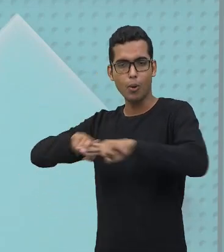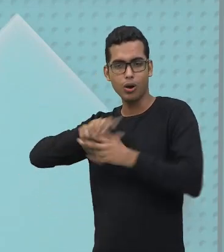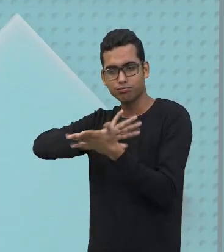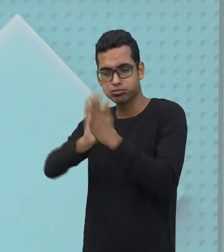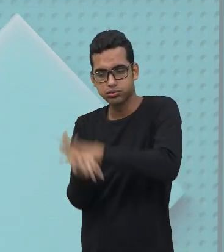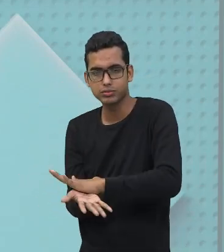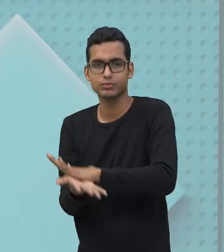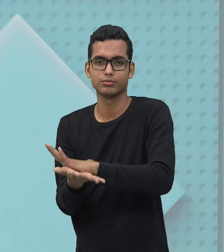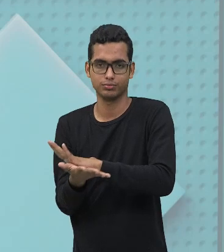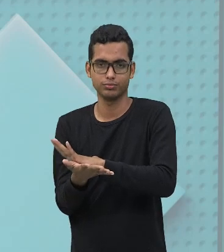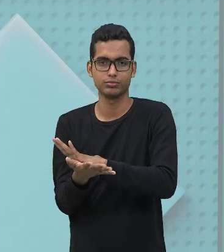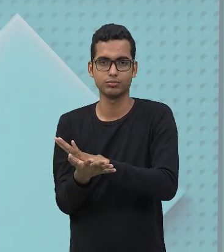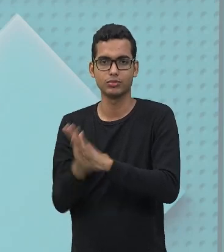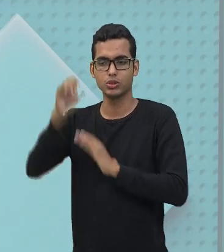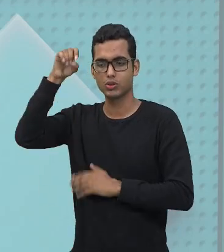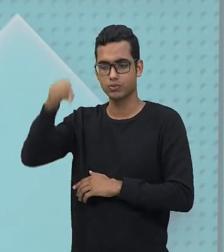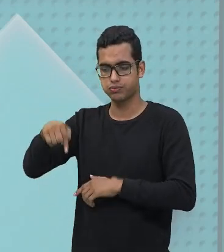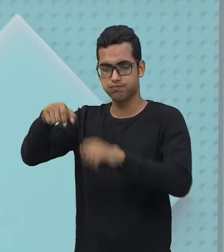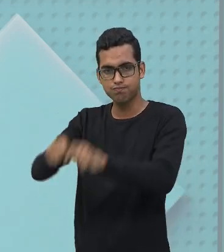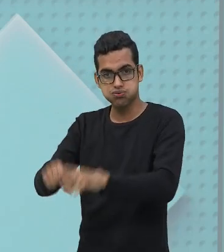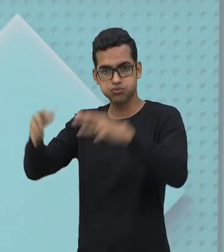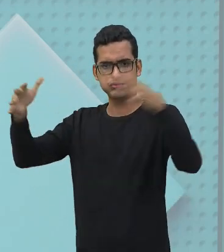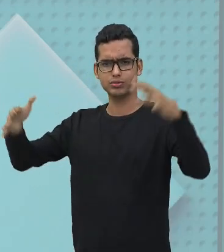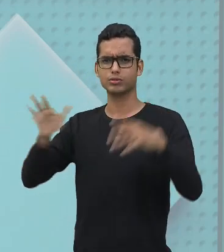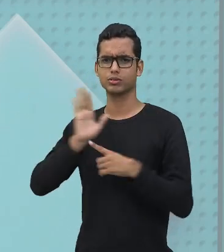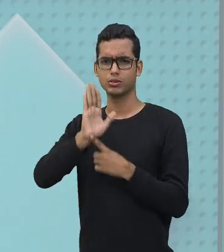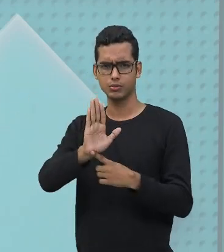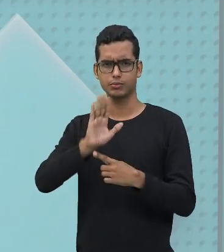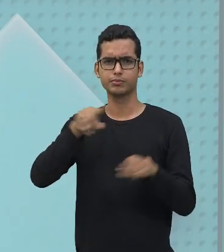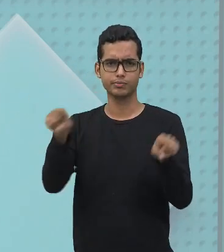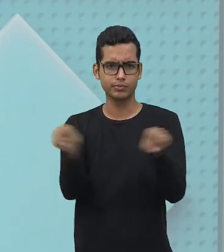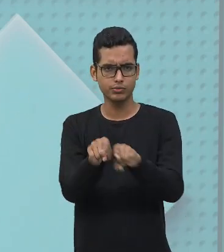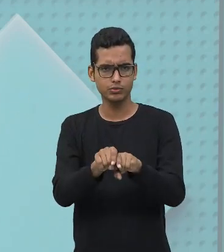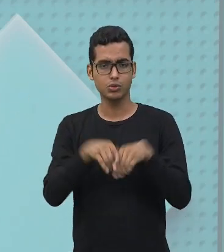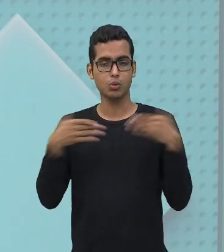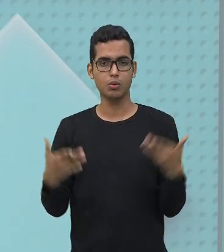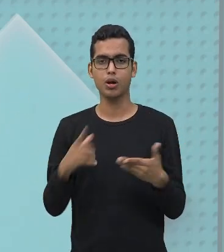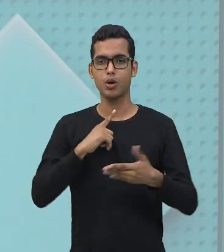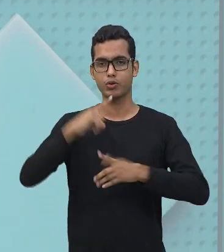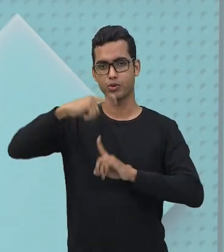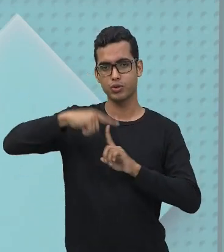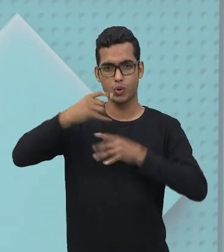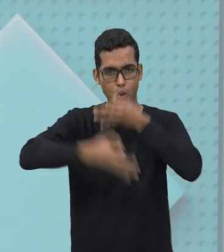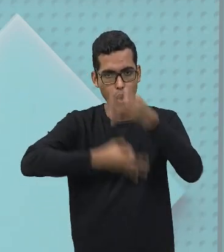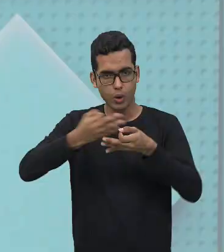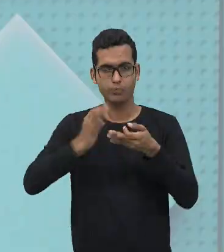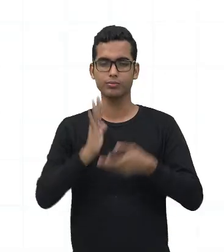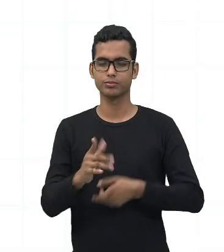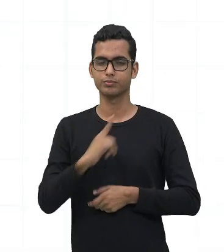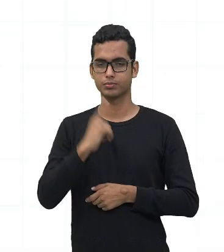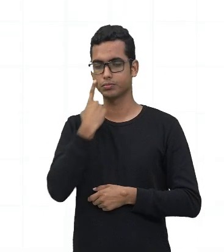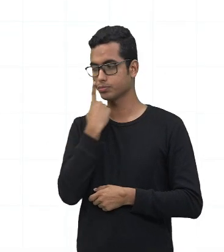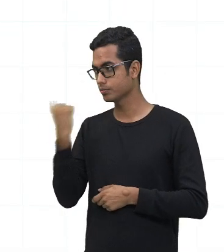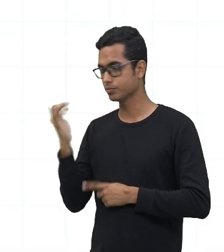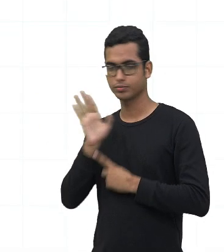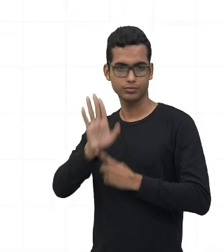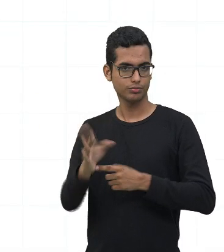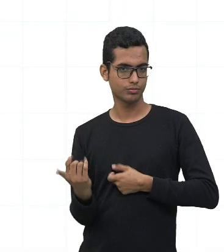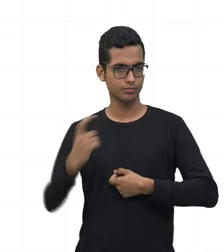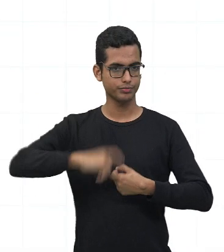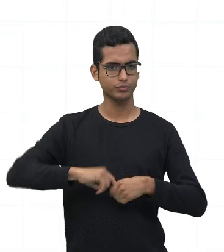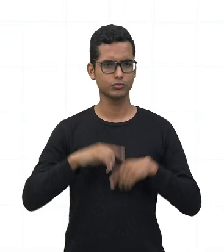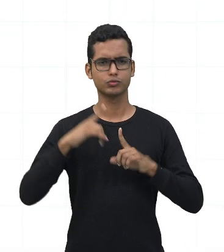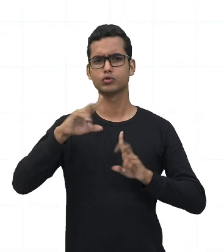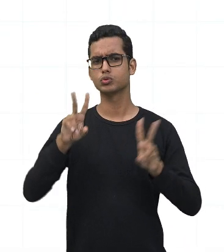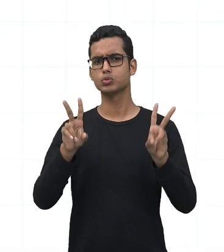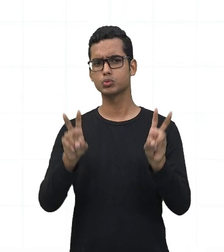consequência da bomba atômica. E já estou aí dando spoiler de que tipo é o argumento, né? Olha aí. Então, voltando, o